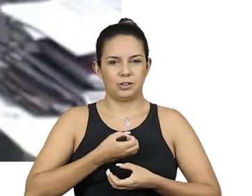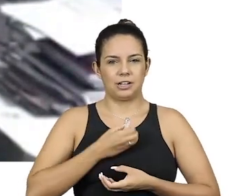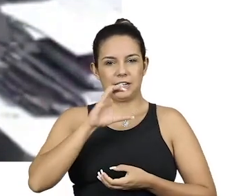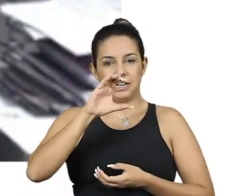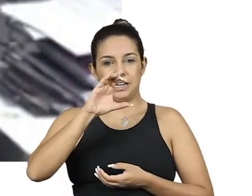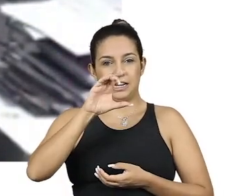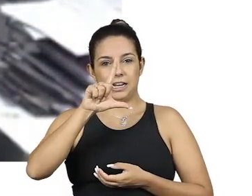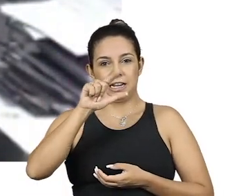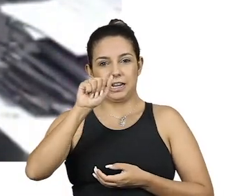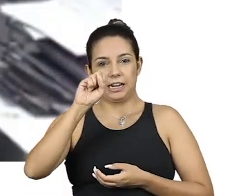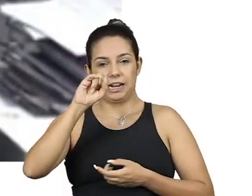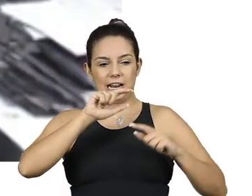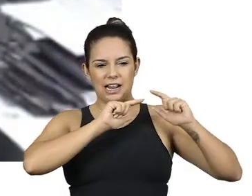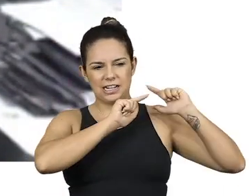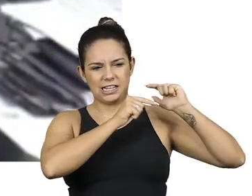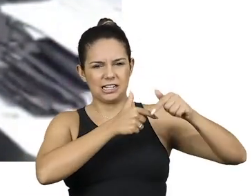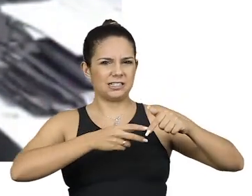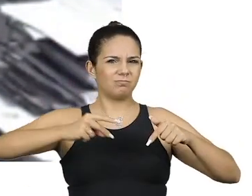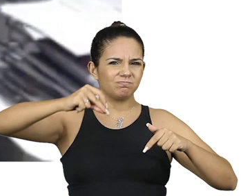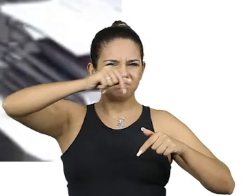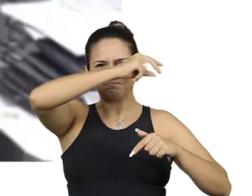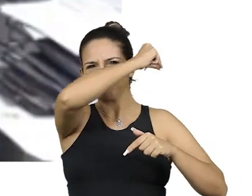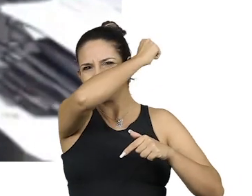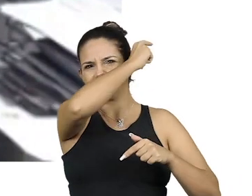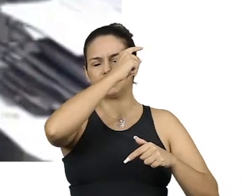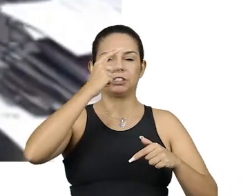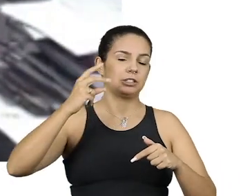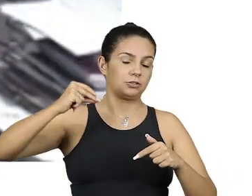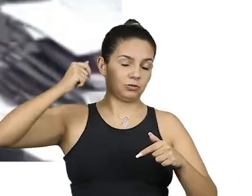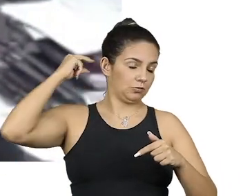desde antes de Cristo até depois de Cristo,